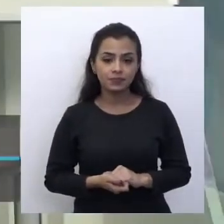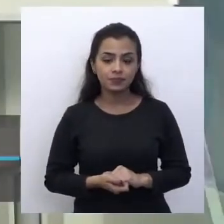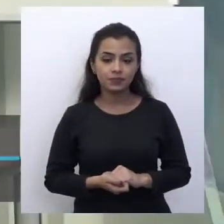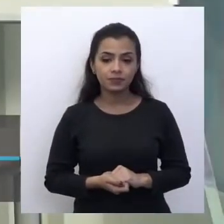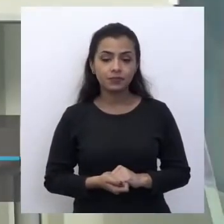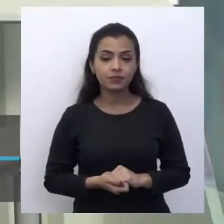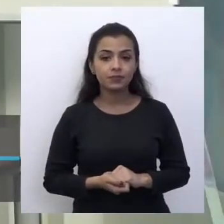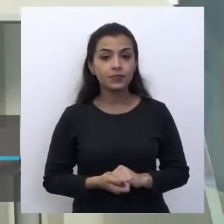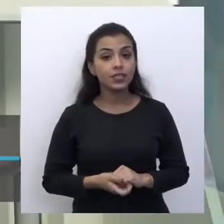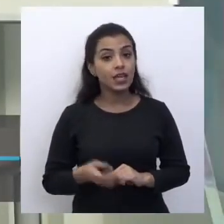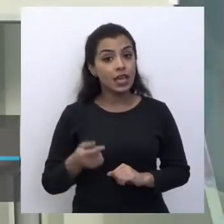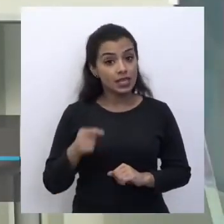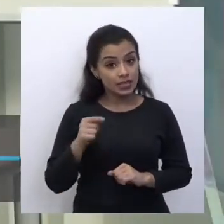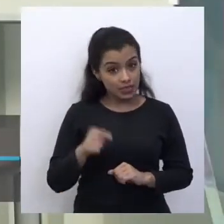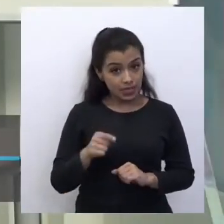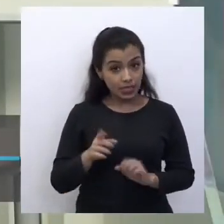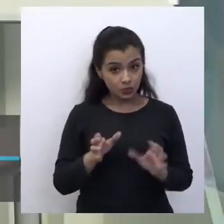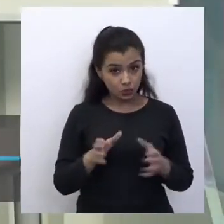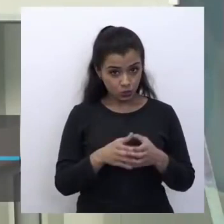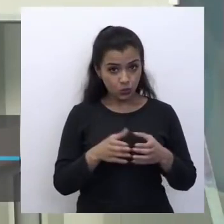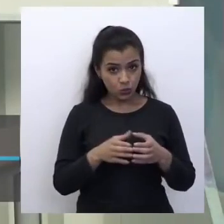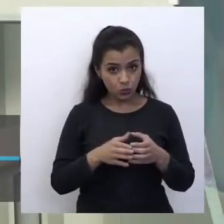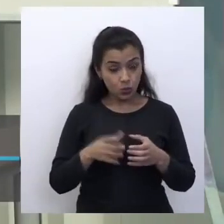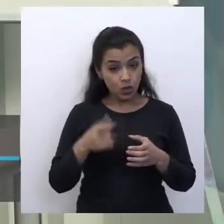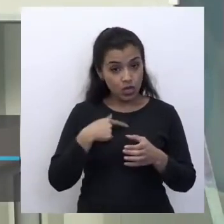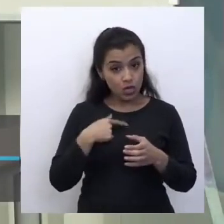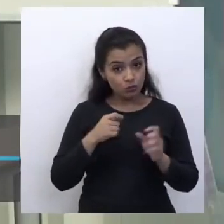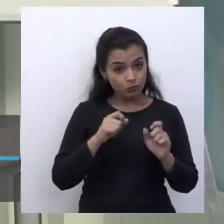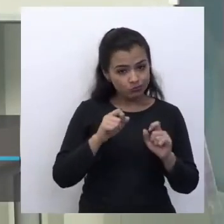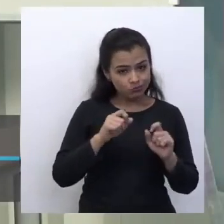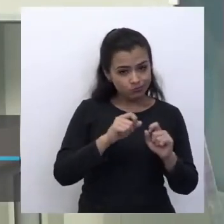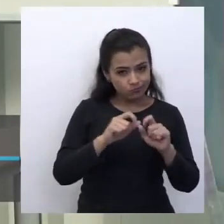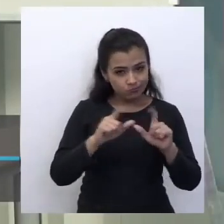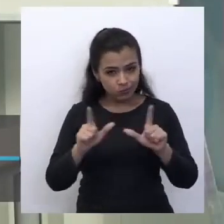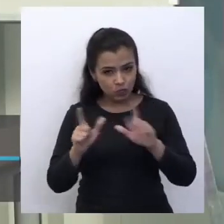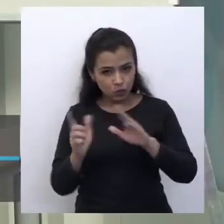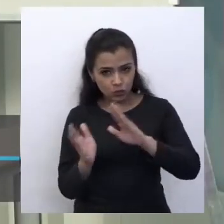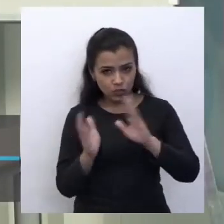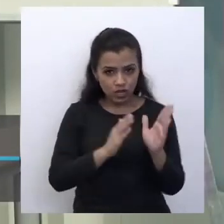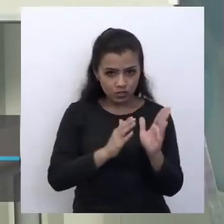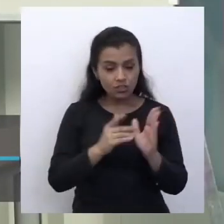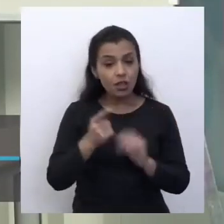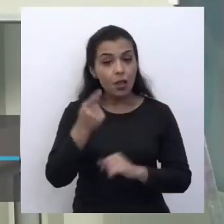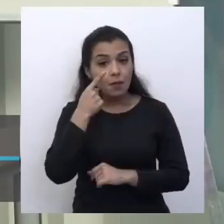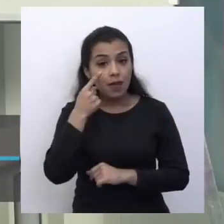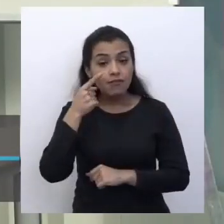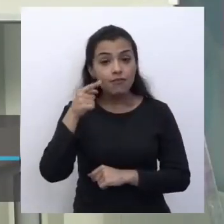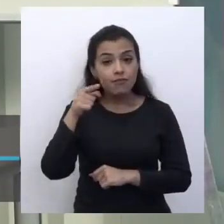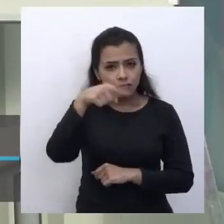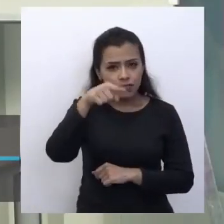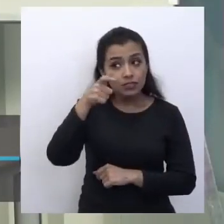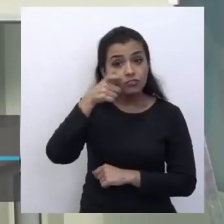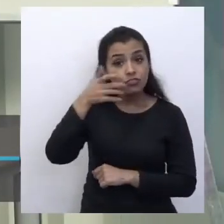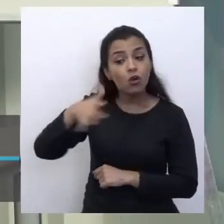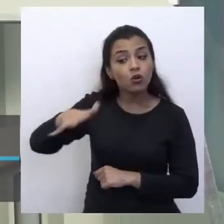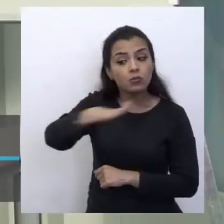consegui trazer um trechinho de uma peça que foi encenado na rua. Observem o cenário,